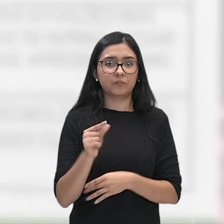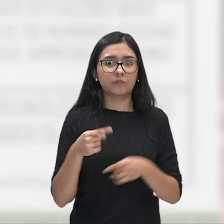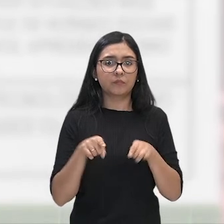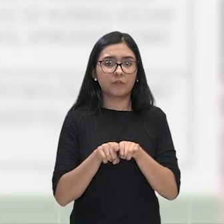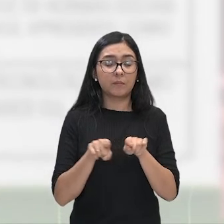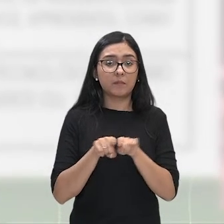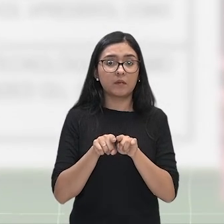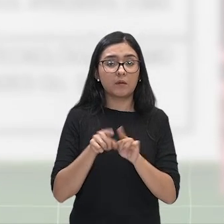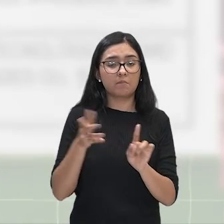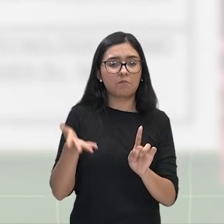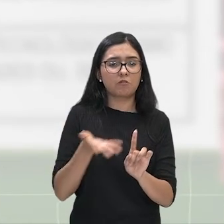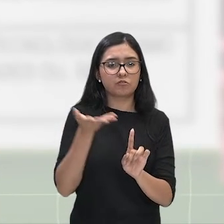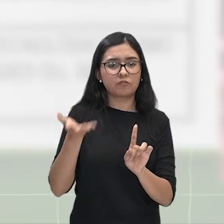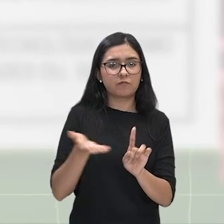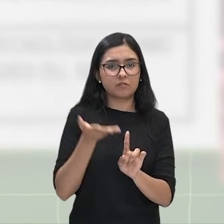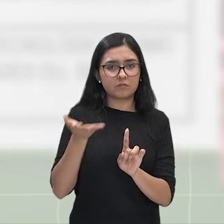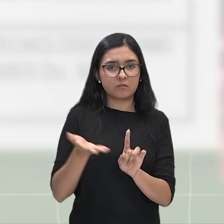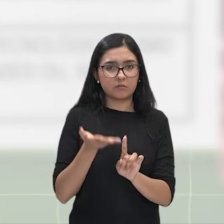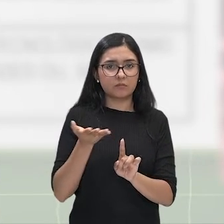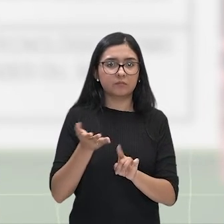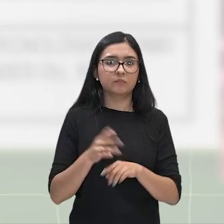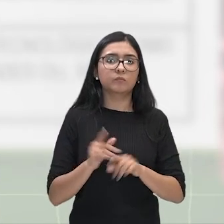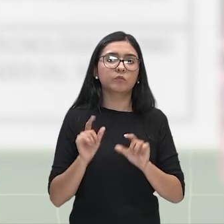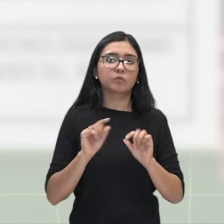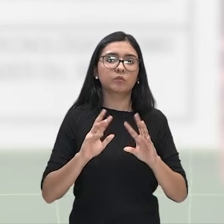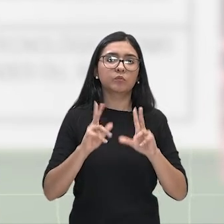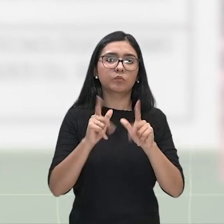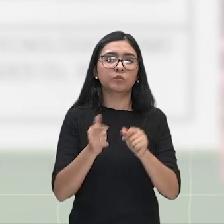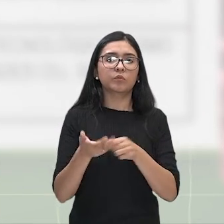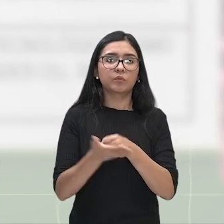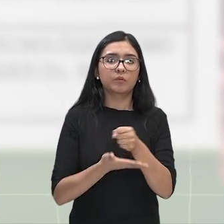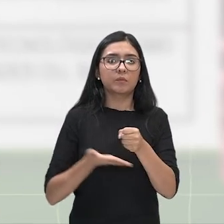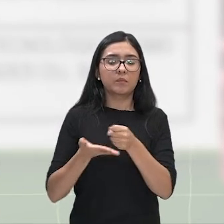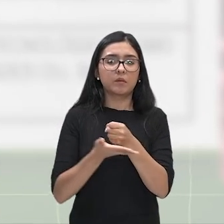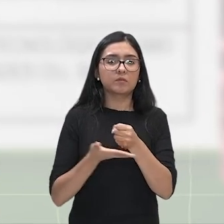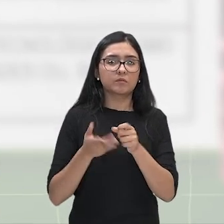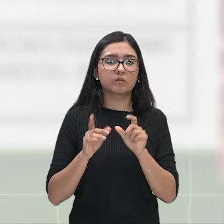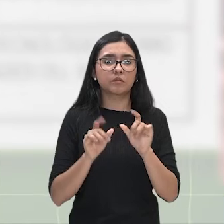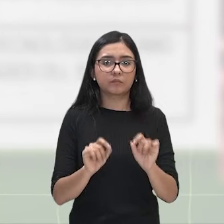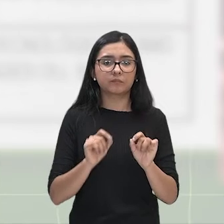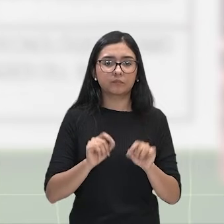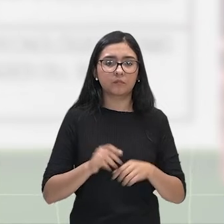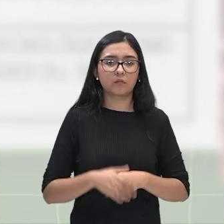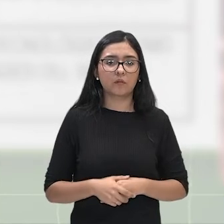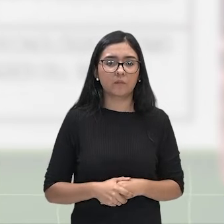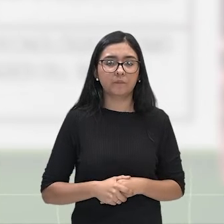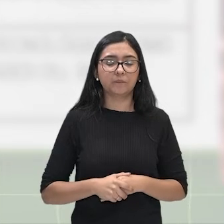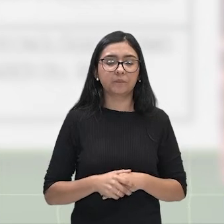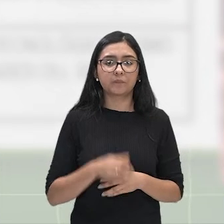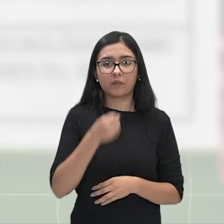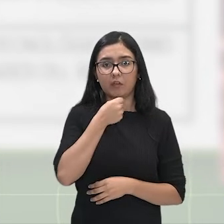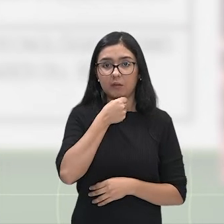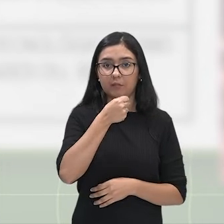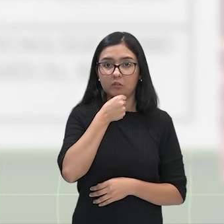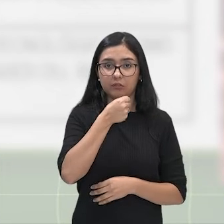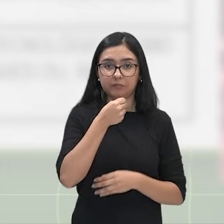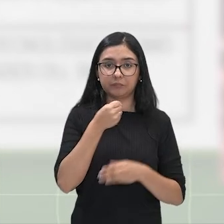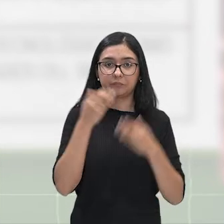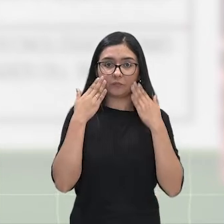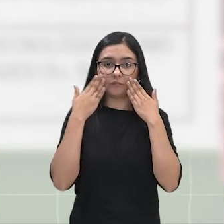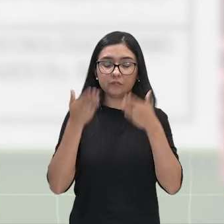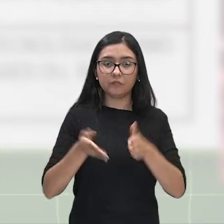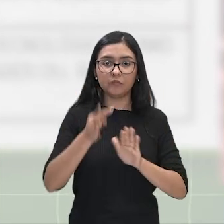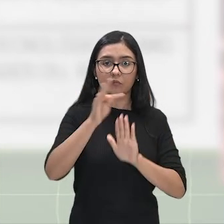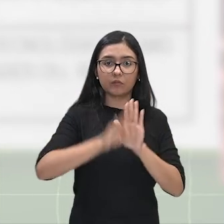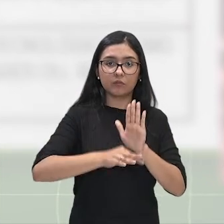motivação. Isso tudo é baseado aí na reportagem, tá? Em toda a